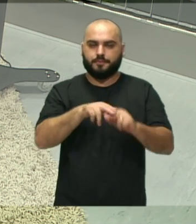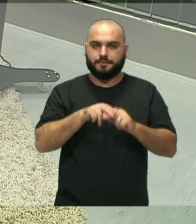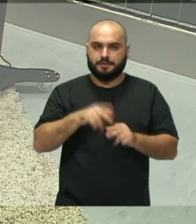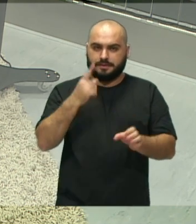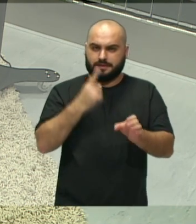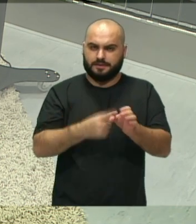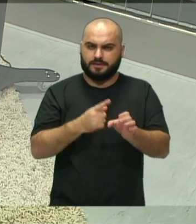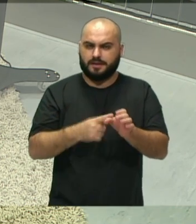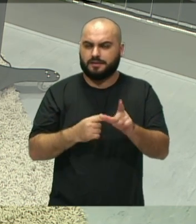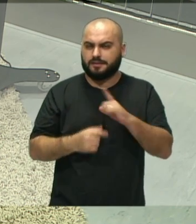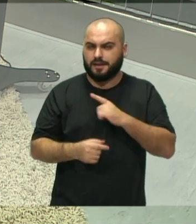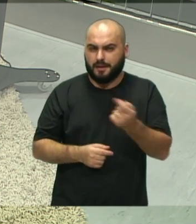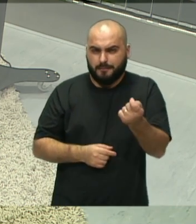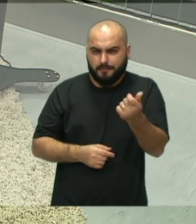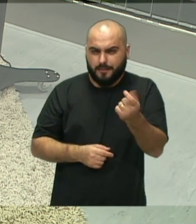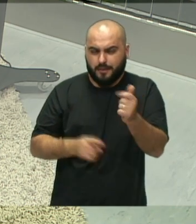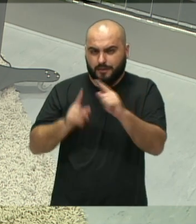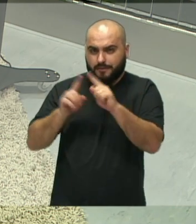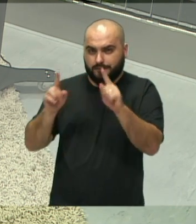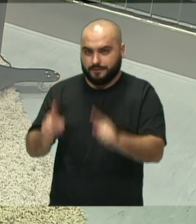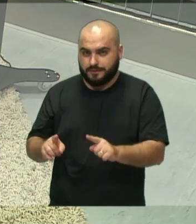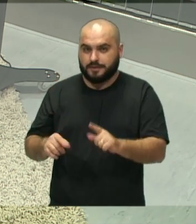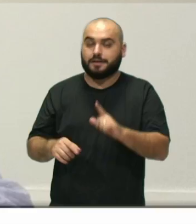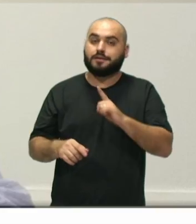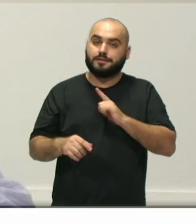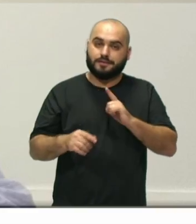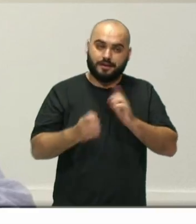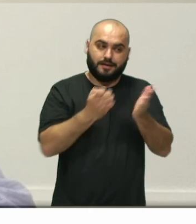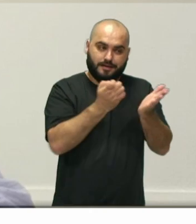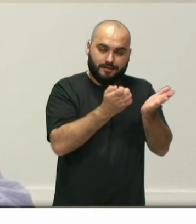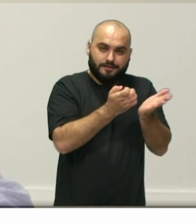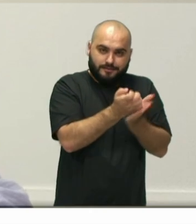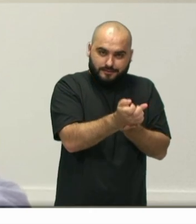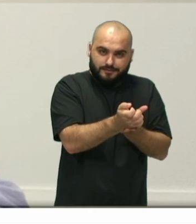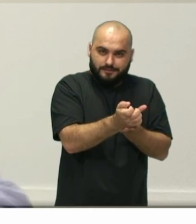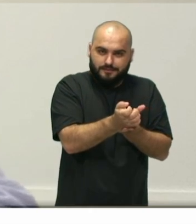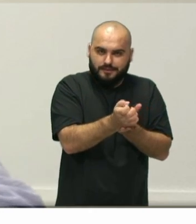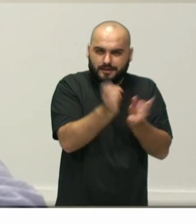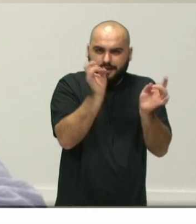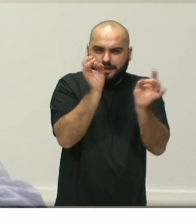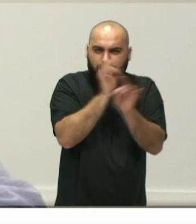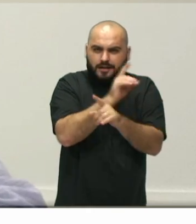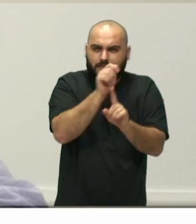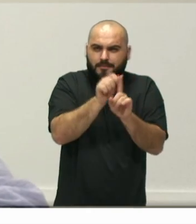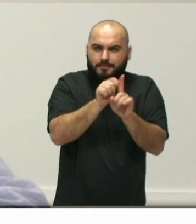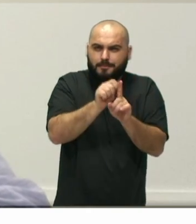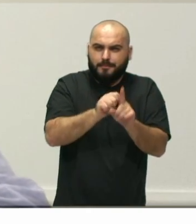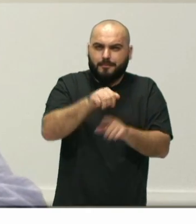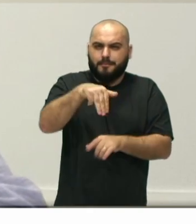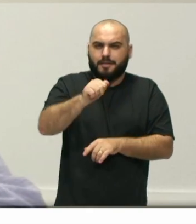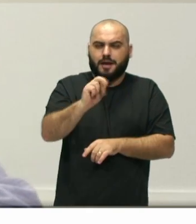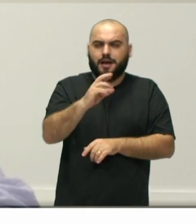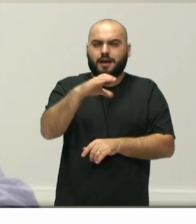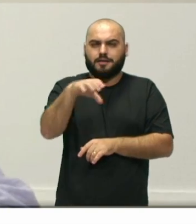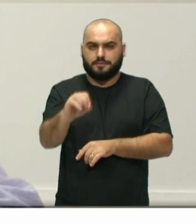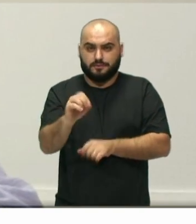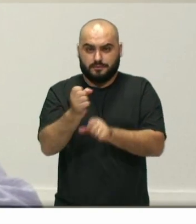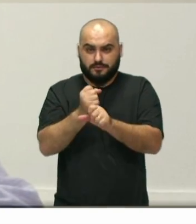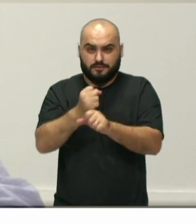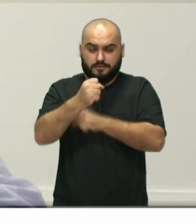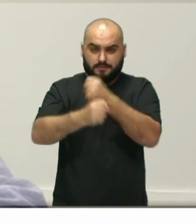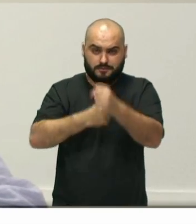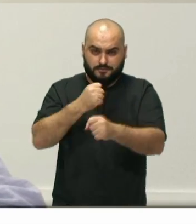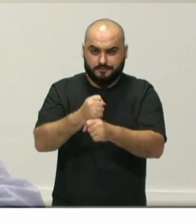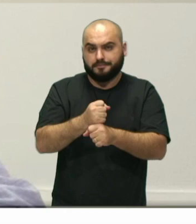muito poucos guardas e nós temos um concurso em vigência que termina lá no mês de março do ano que vem. Imagine, nós vamos